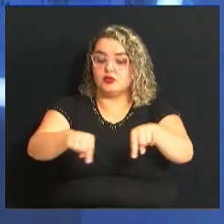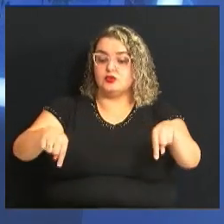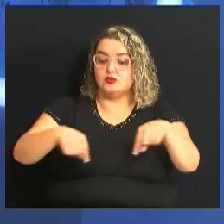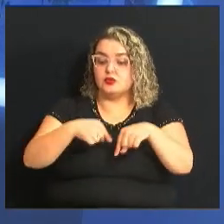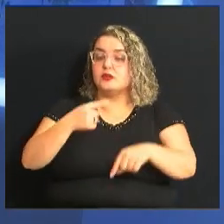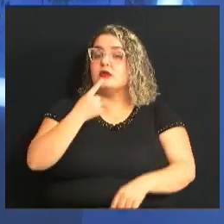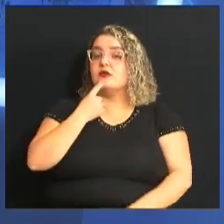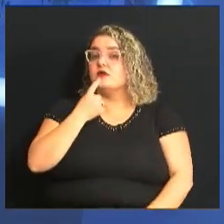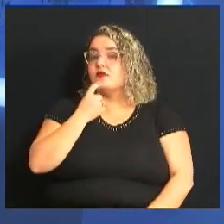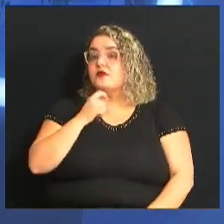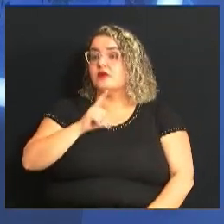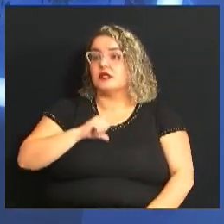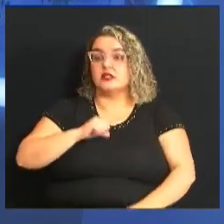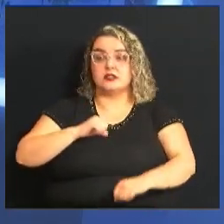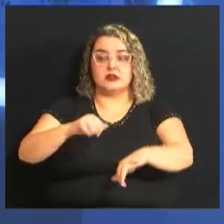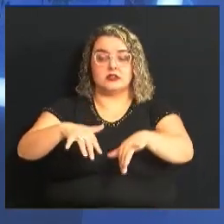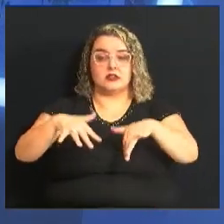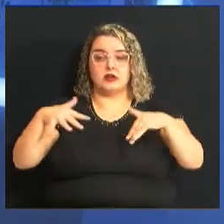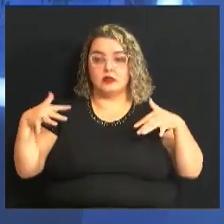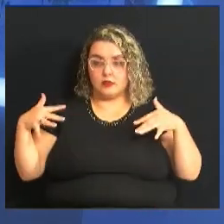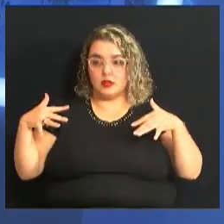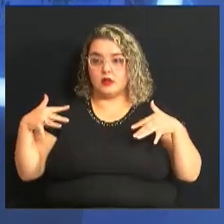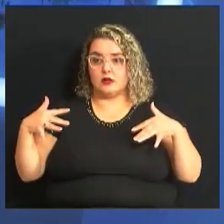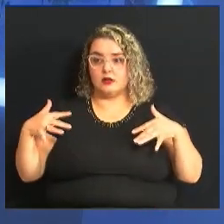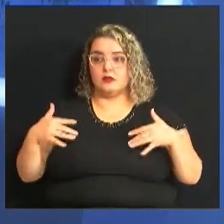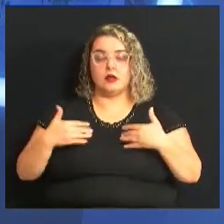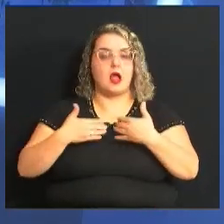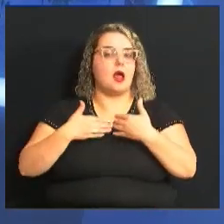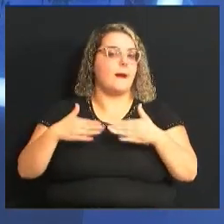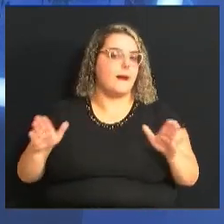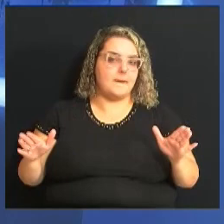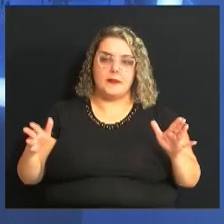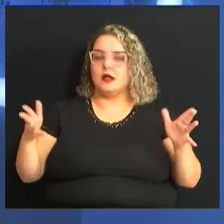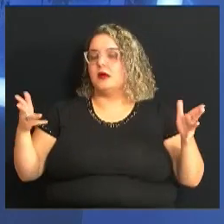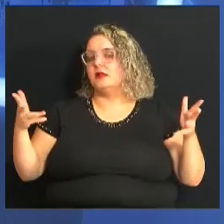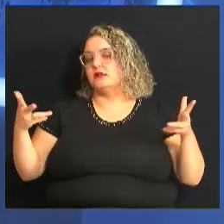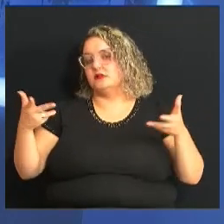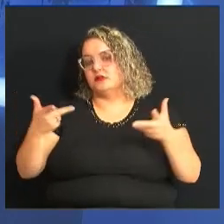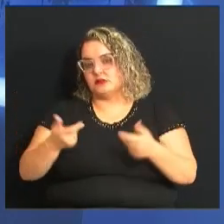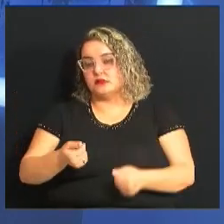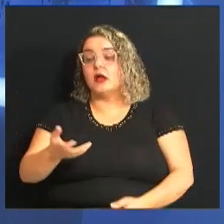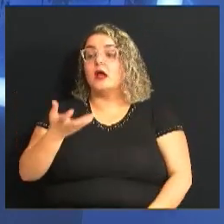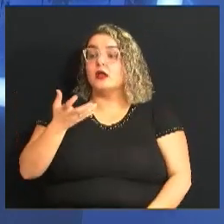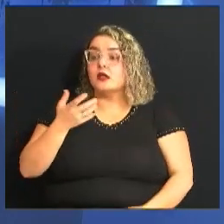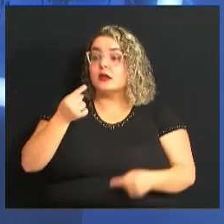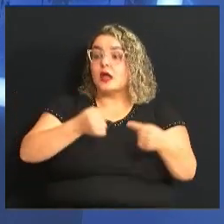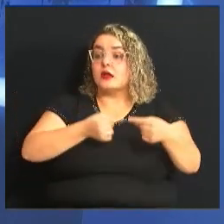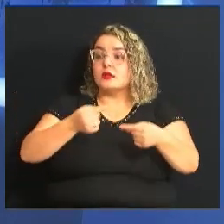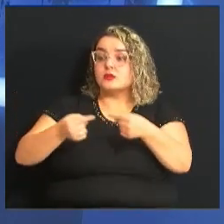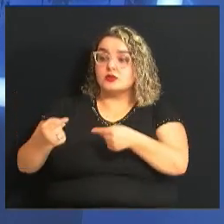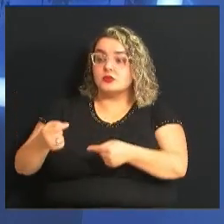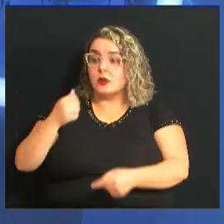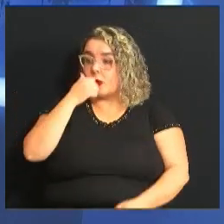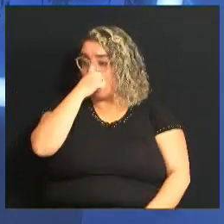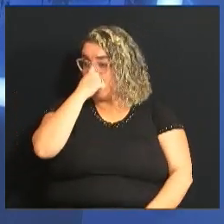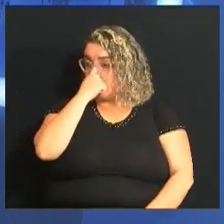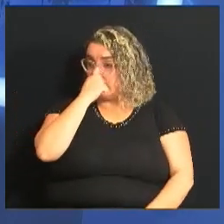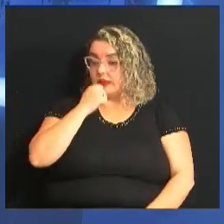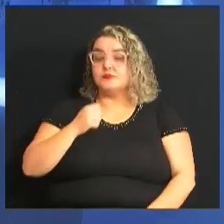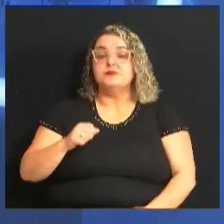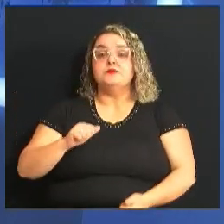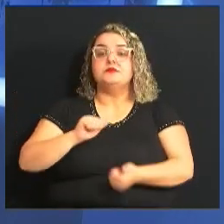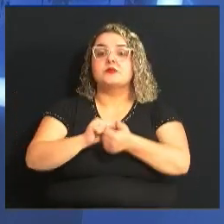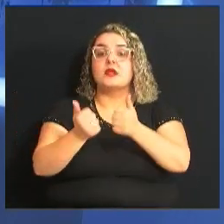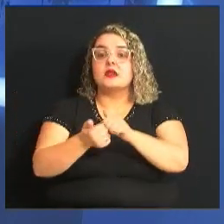acontecer uma audiência pública, ou seja, aberta a todos que queiram discutir essa